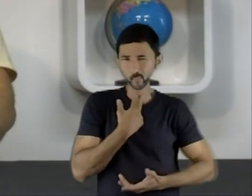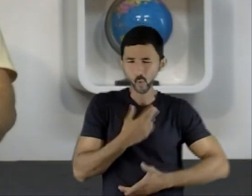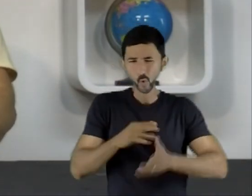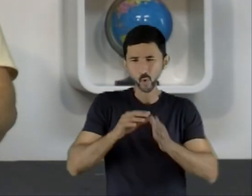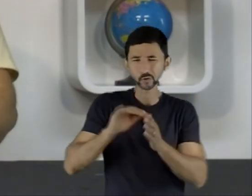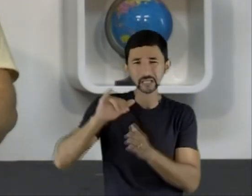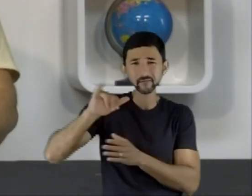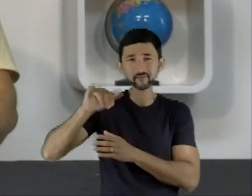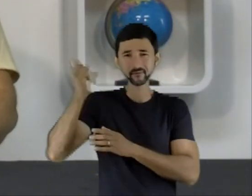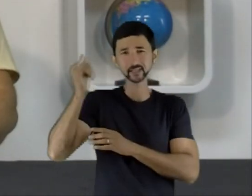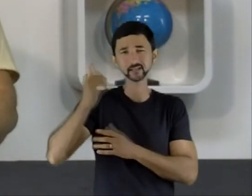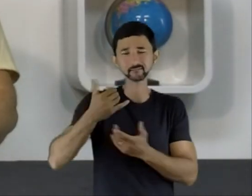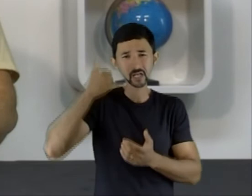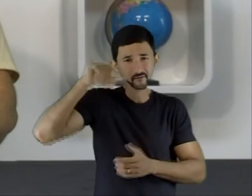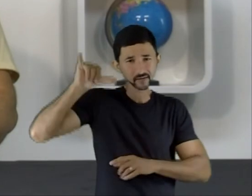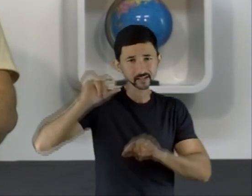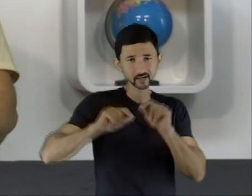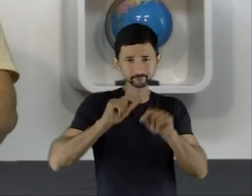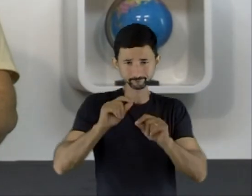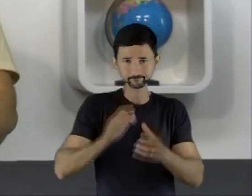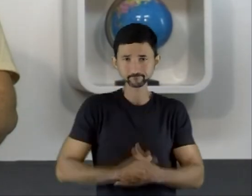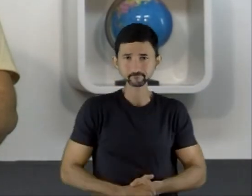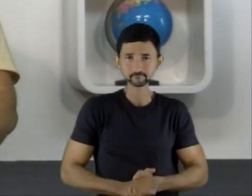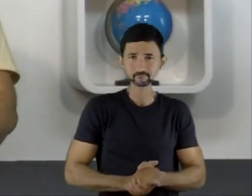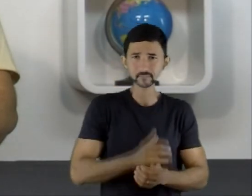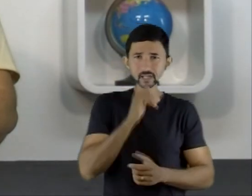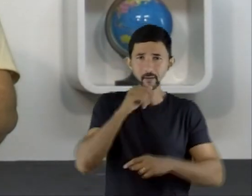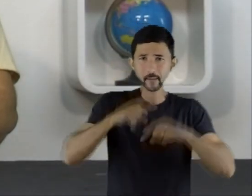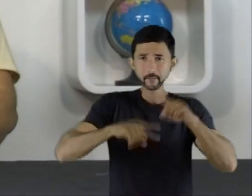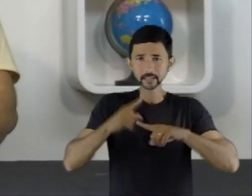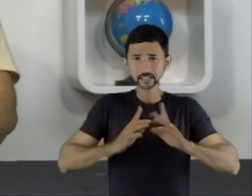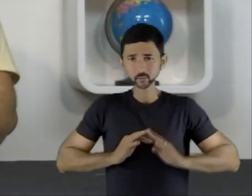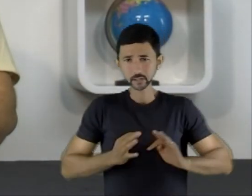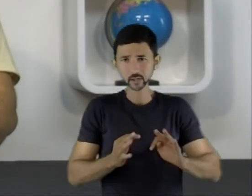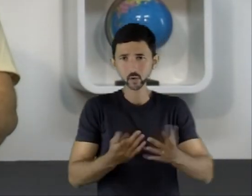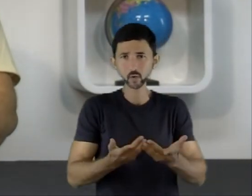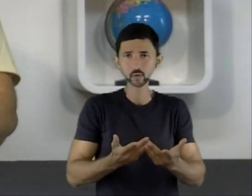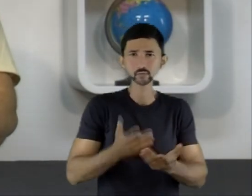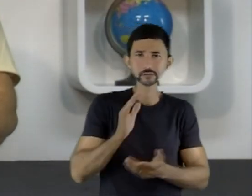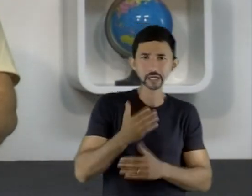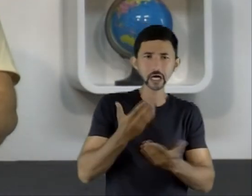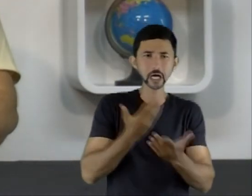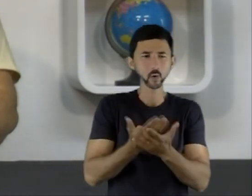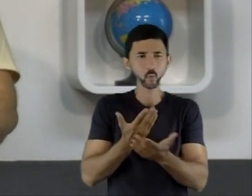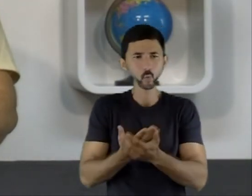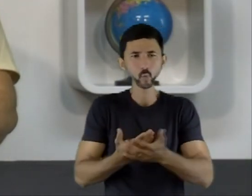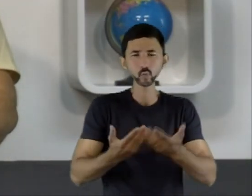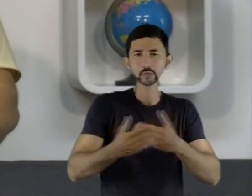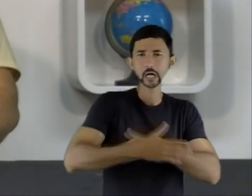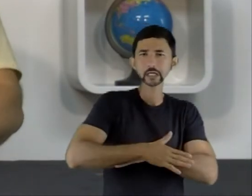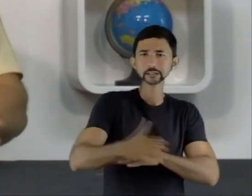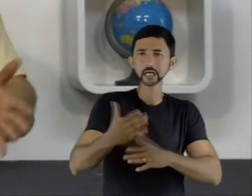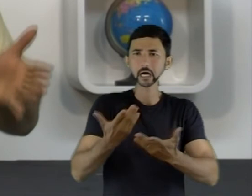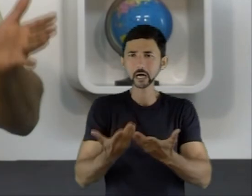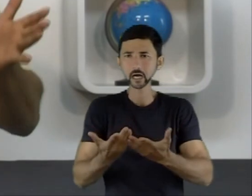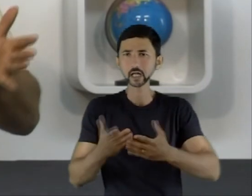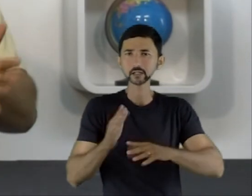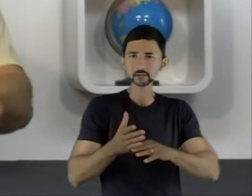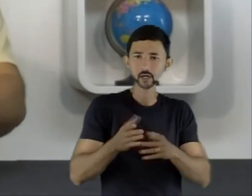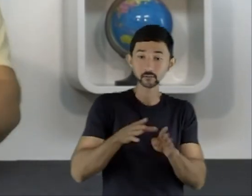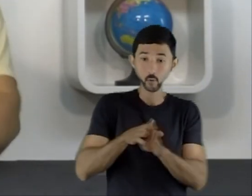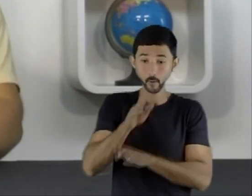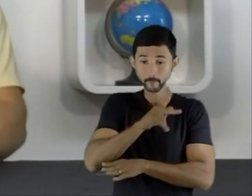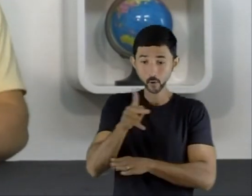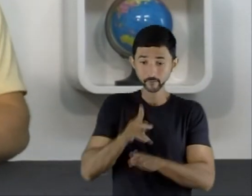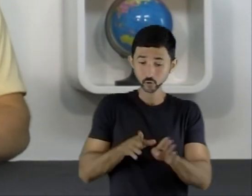outros objetos tecnológicos, ele já é recomendado em sala de aula, certo? Mediante certa